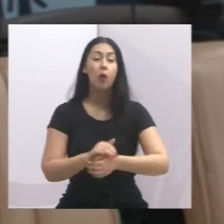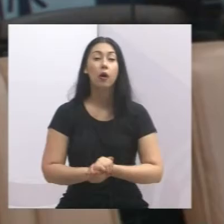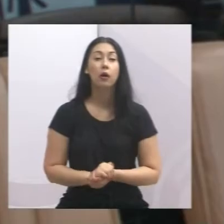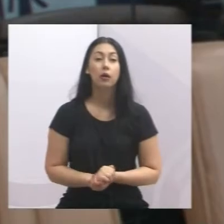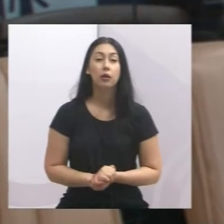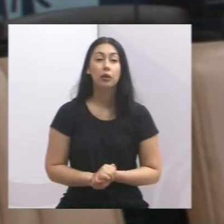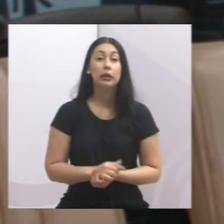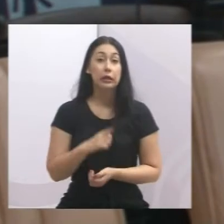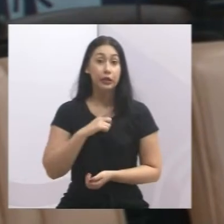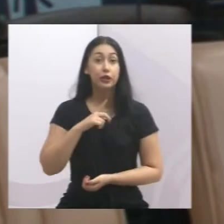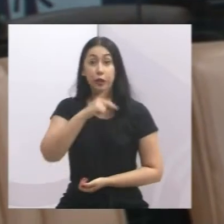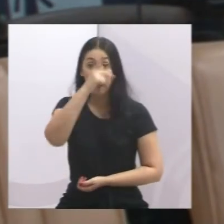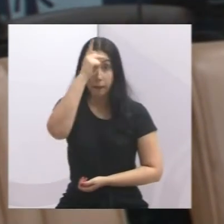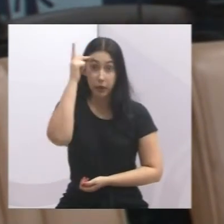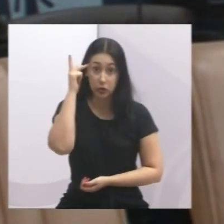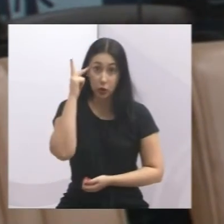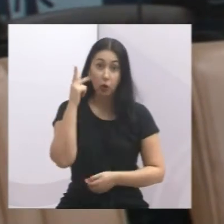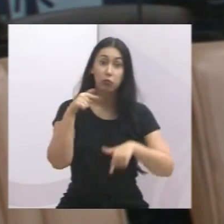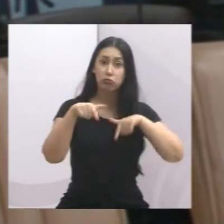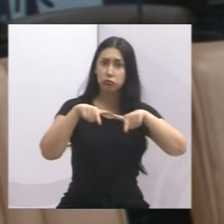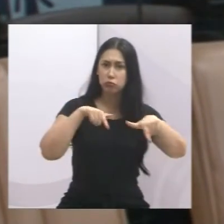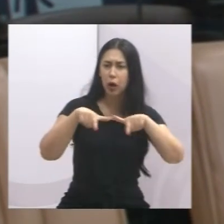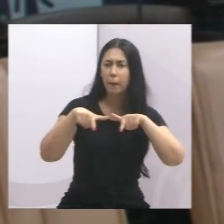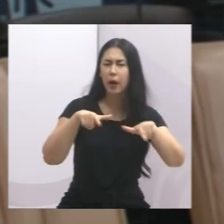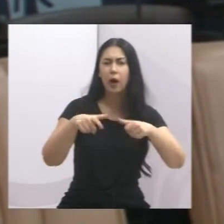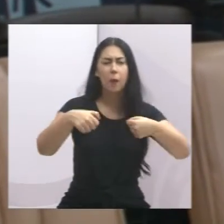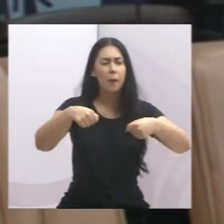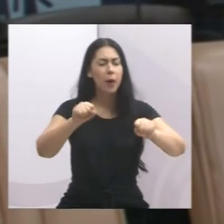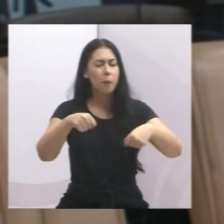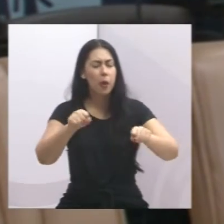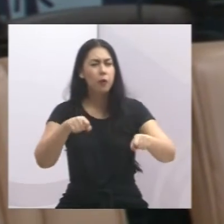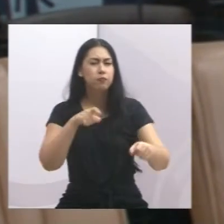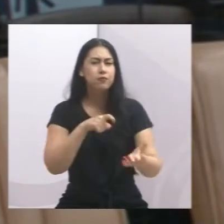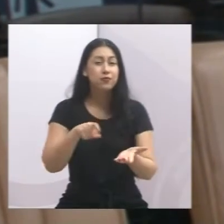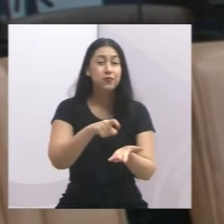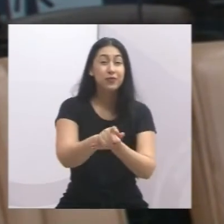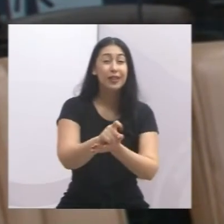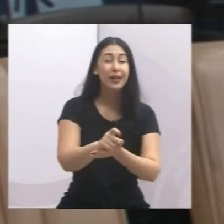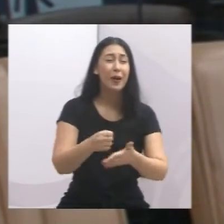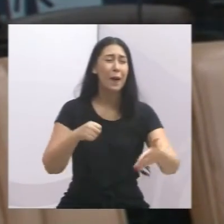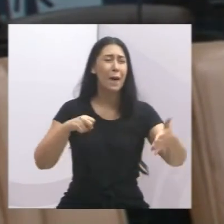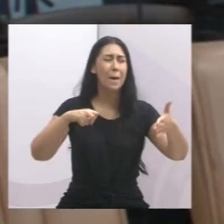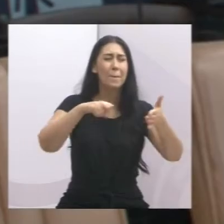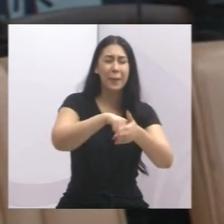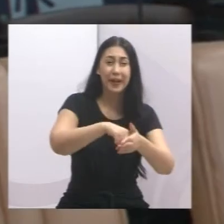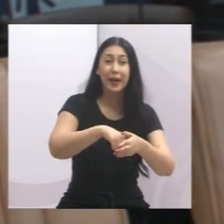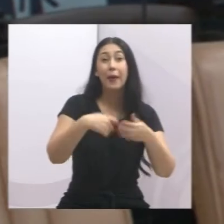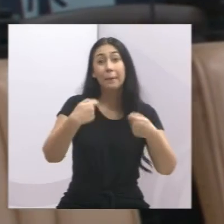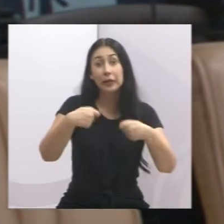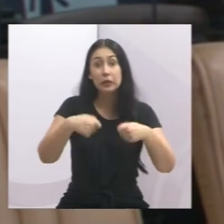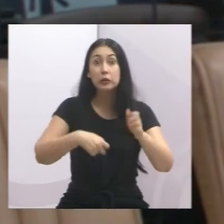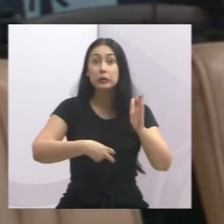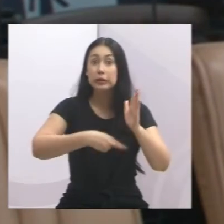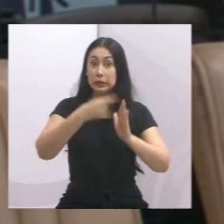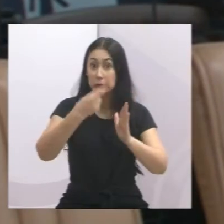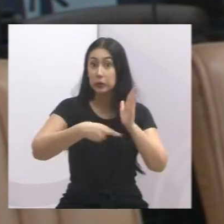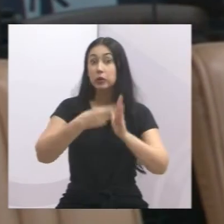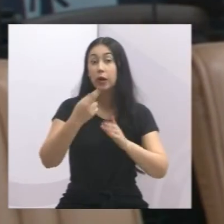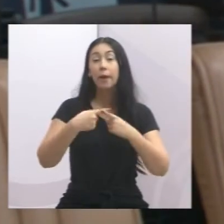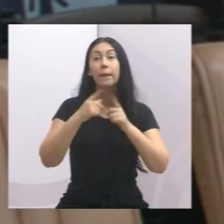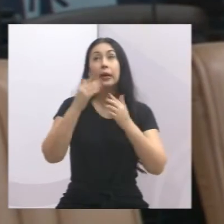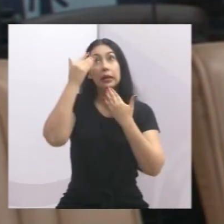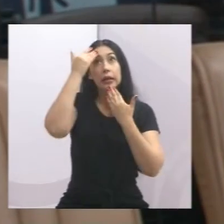vindo a trabalho, o senhor Paulo, e sofreu acidente, fez cirurgia na clavícula e, graças a Deus,